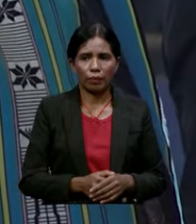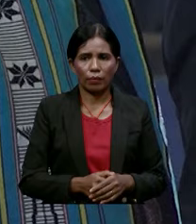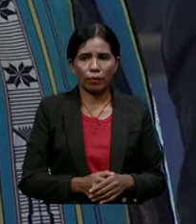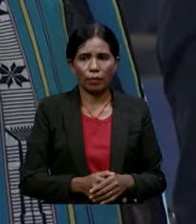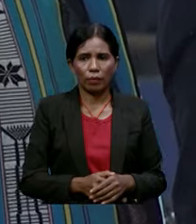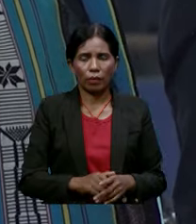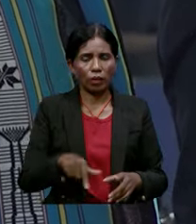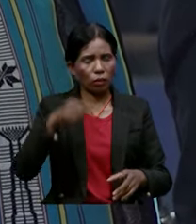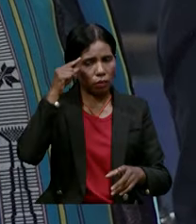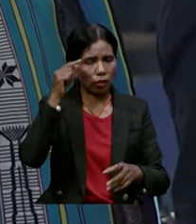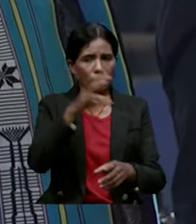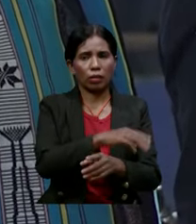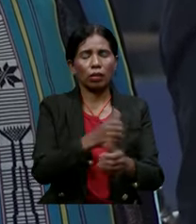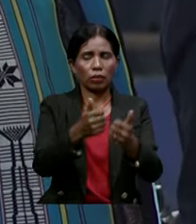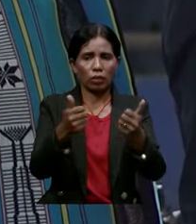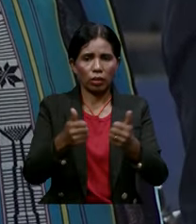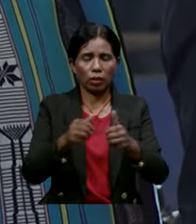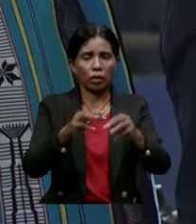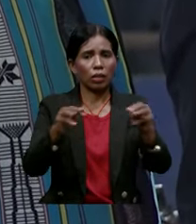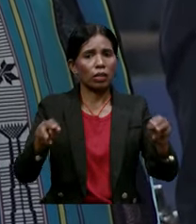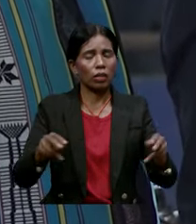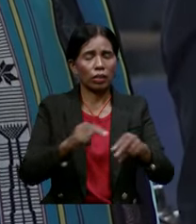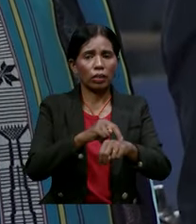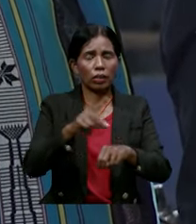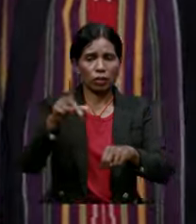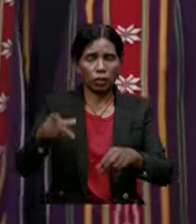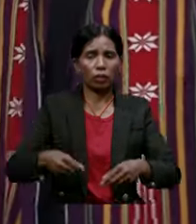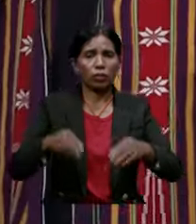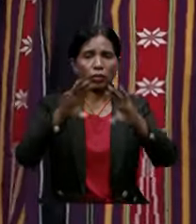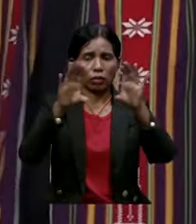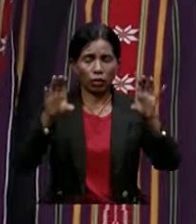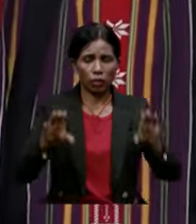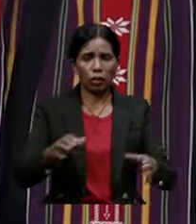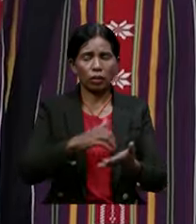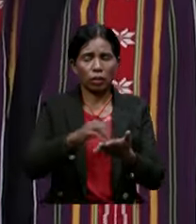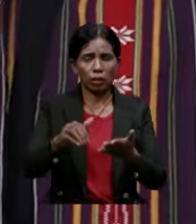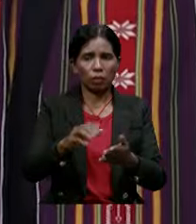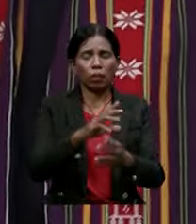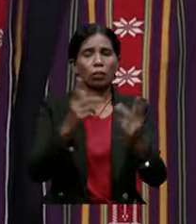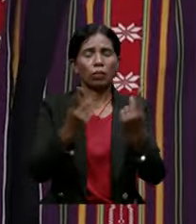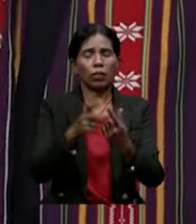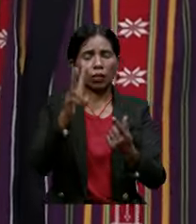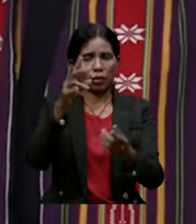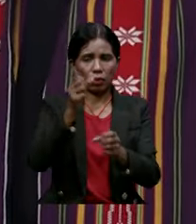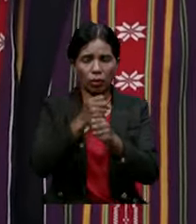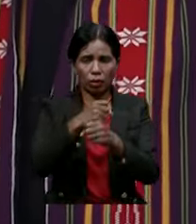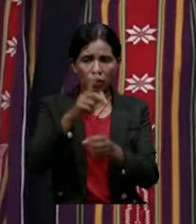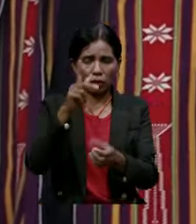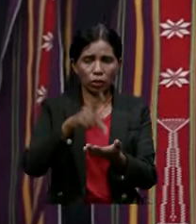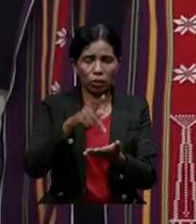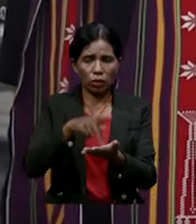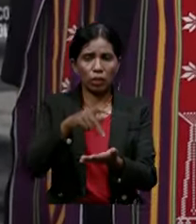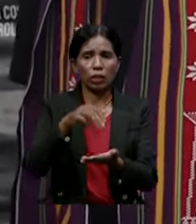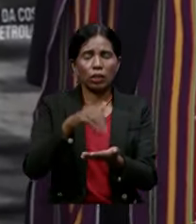O governo Livre Autoridade Nacional Minerais entrega certificado licença para a empresa Rua, onde há o estudo na pesquisa de